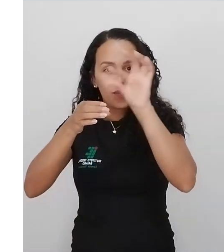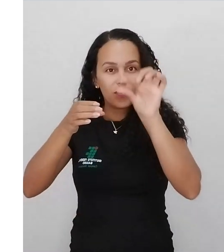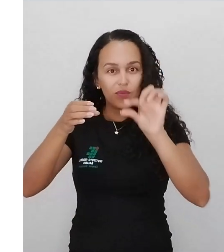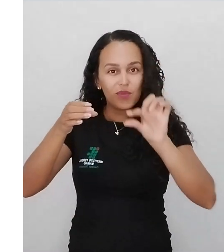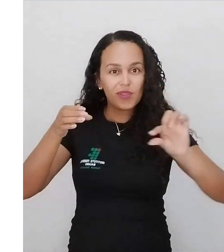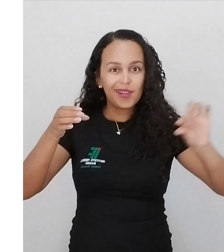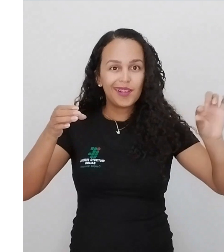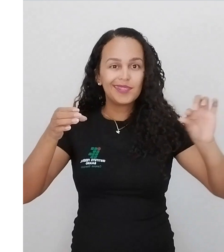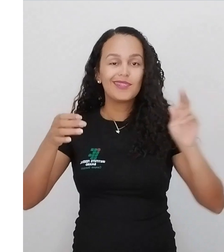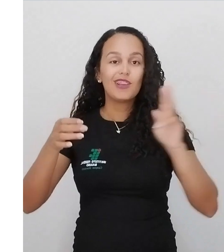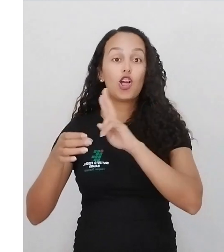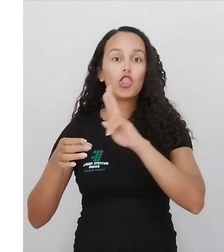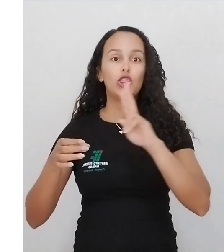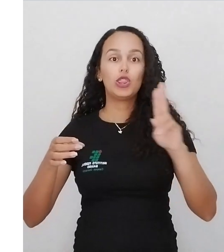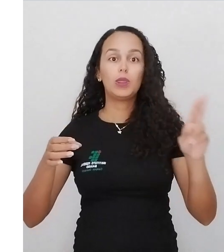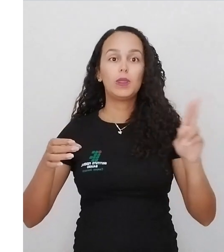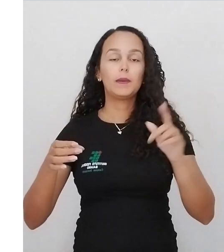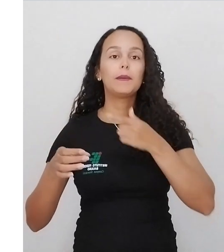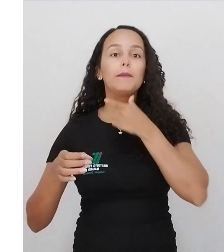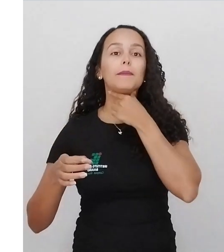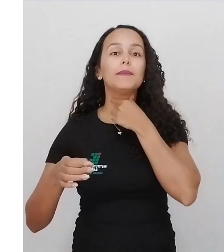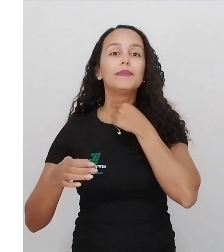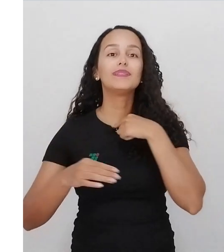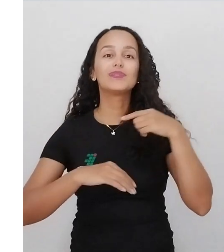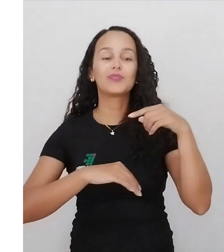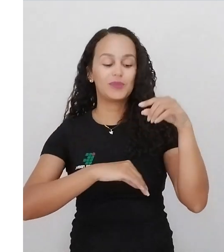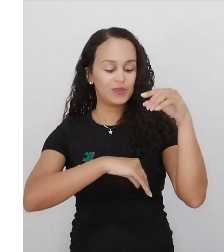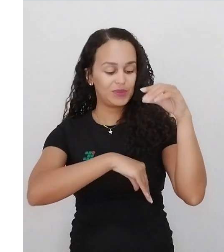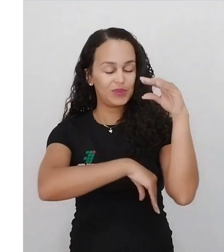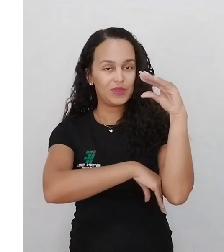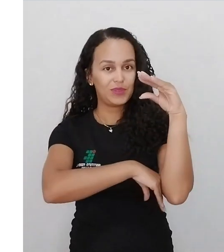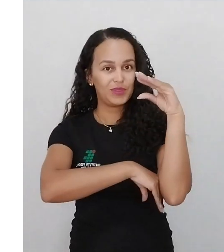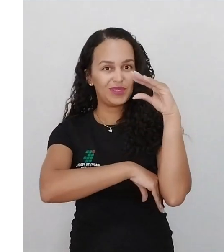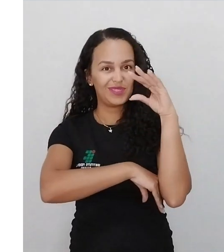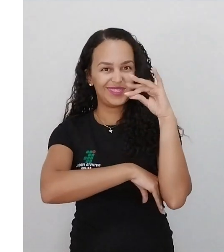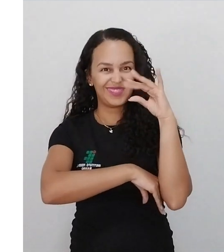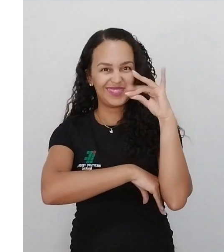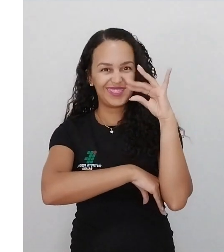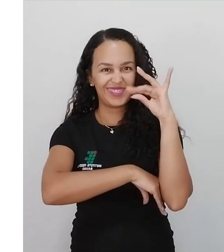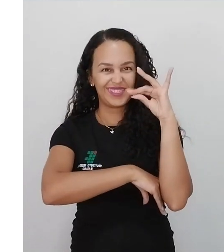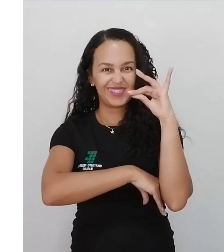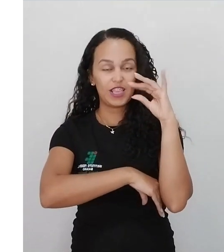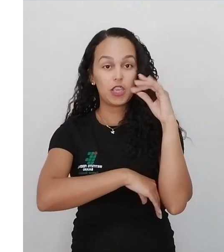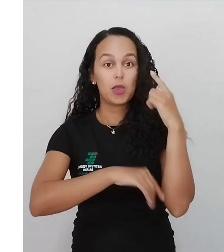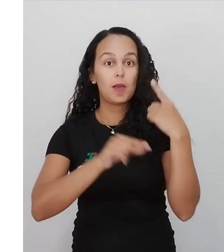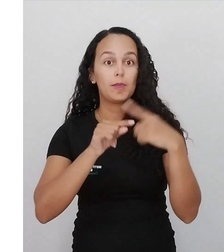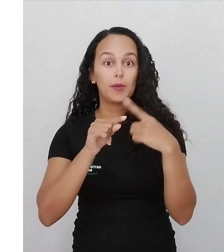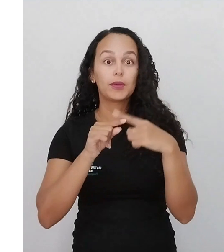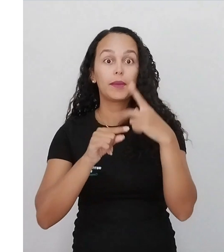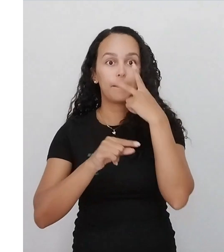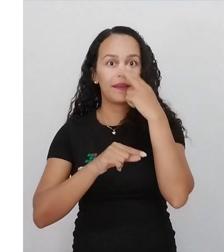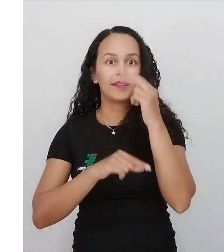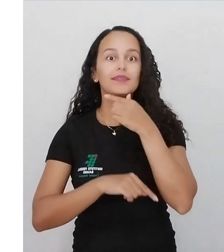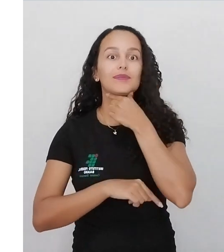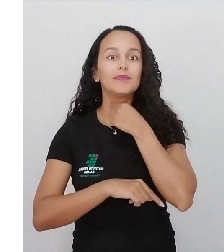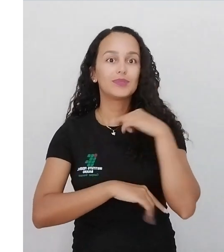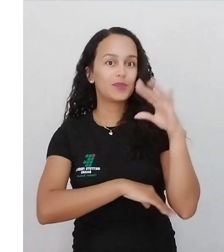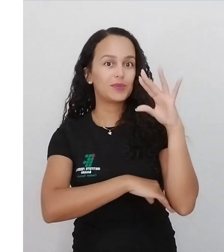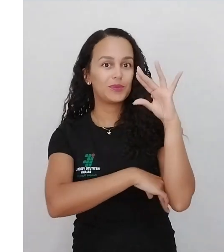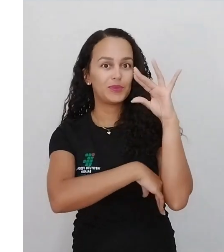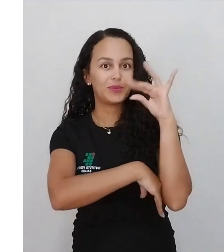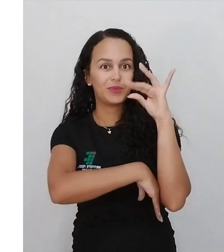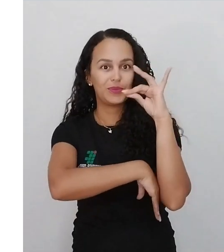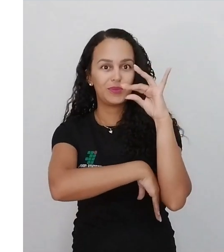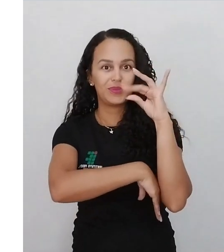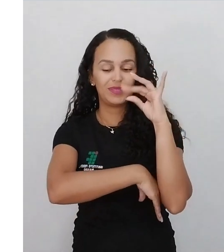cisne, justamente por conta desse formato que ele tem, nesse formato alongado. E ele ferveu um líquido, que era um caldo mesmo